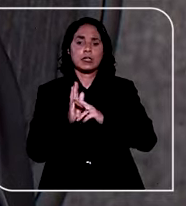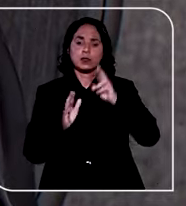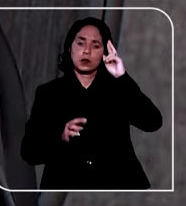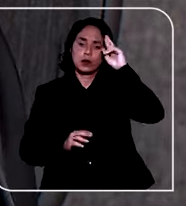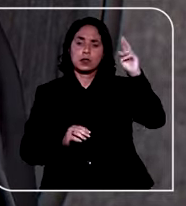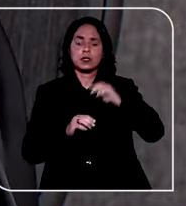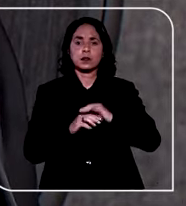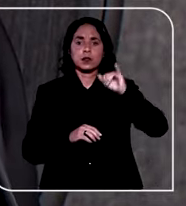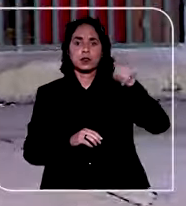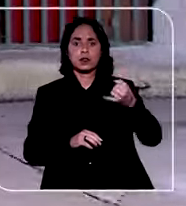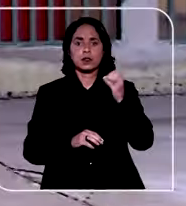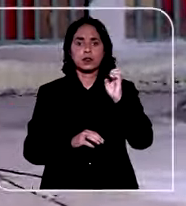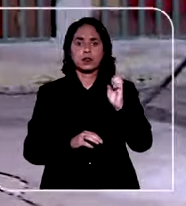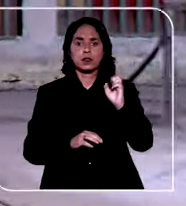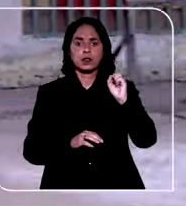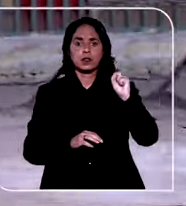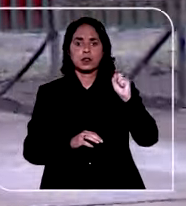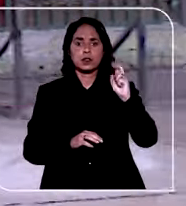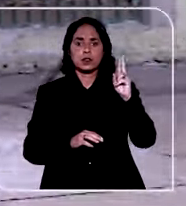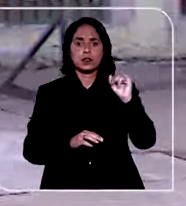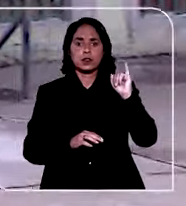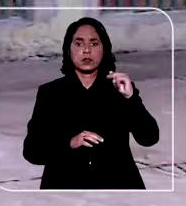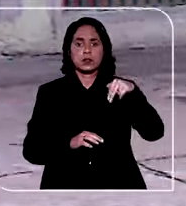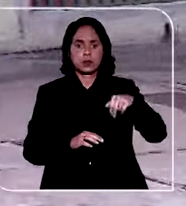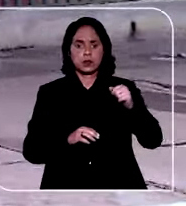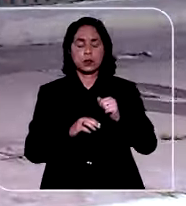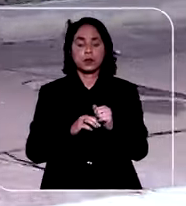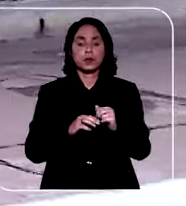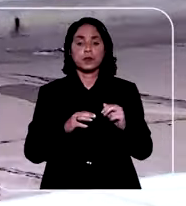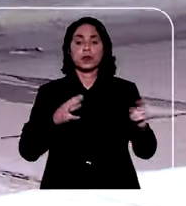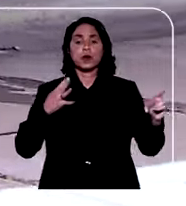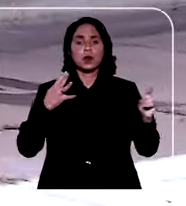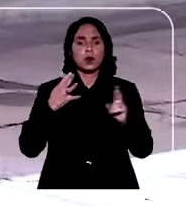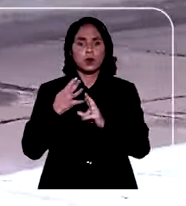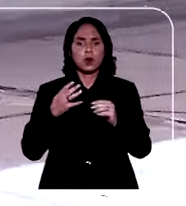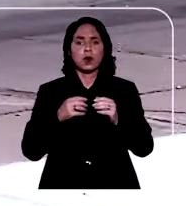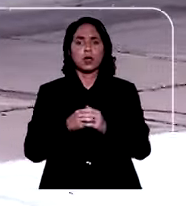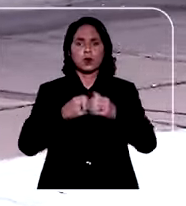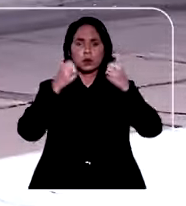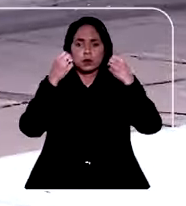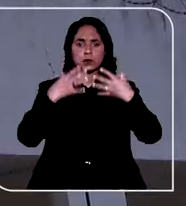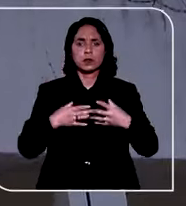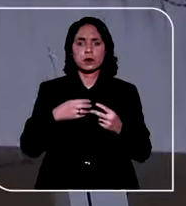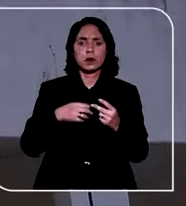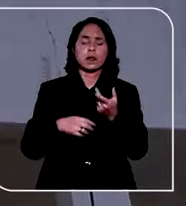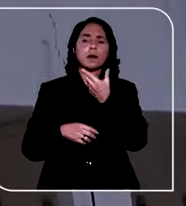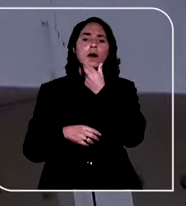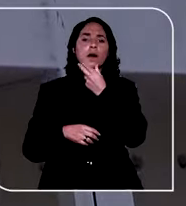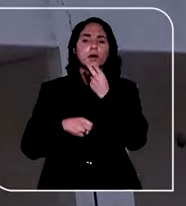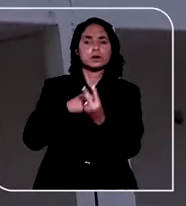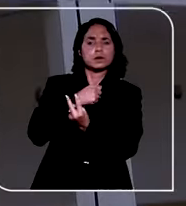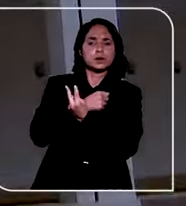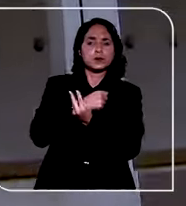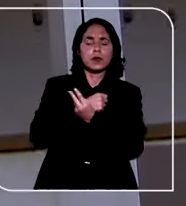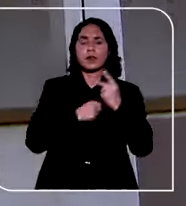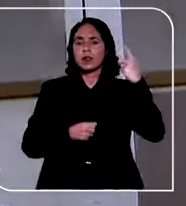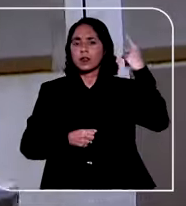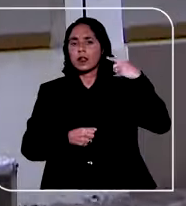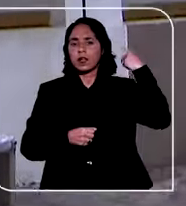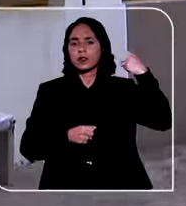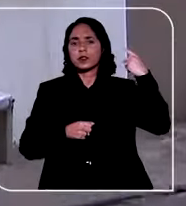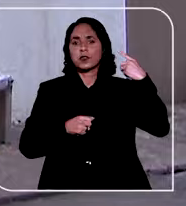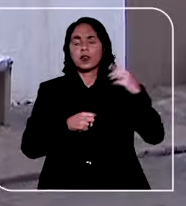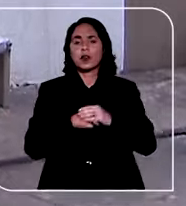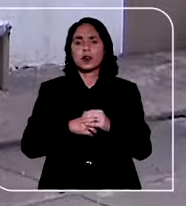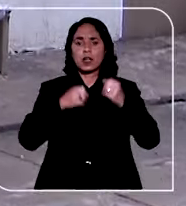Jesuino rissato no recurso representativo da controvérsia a defesa de um homem que foi preso durante a operação da